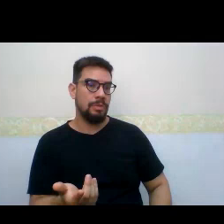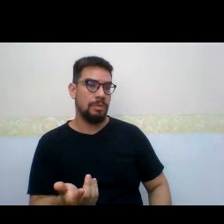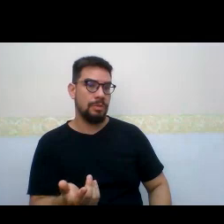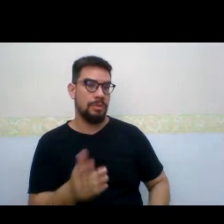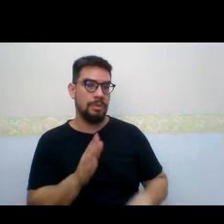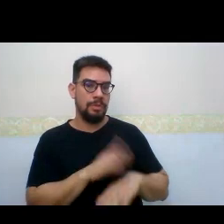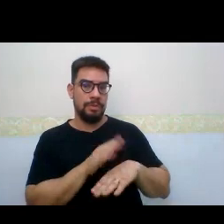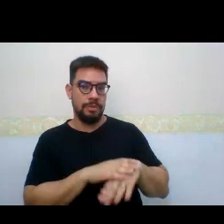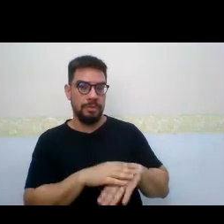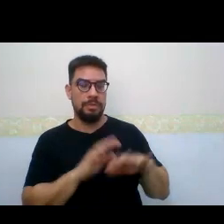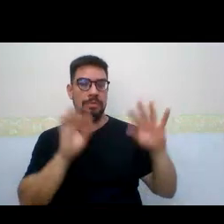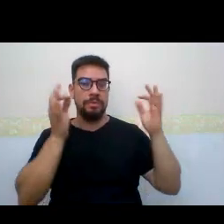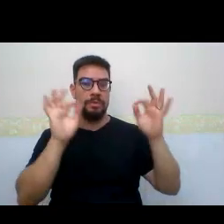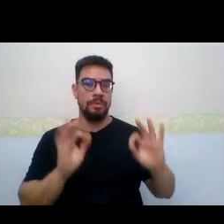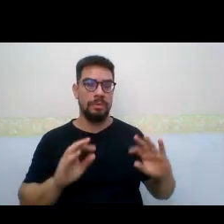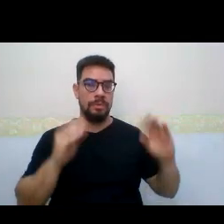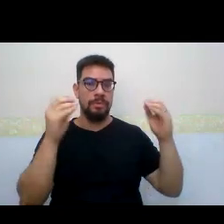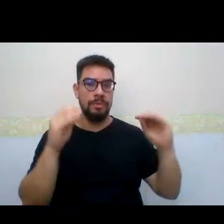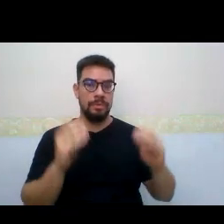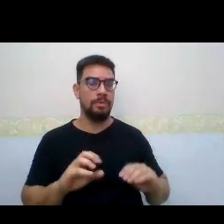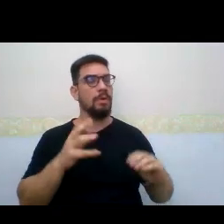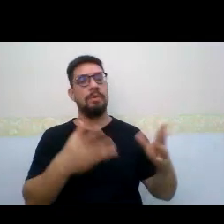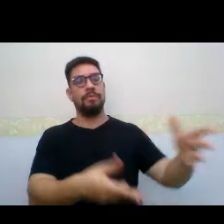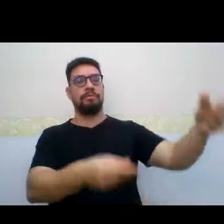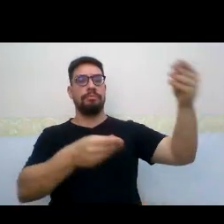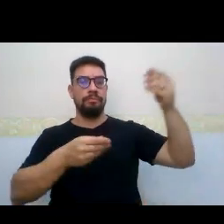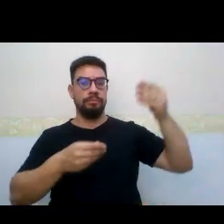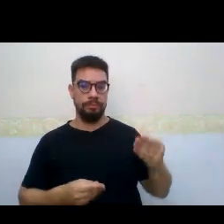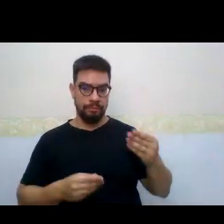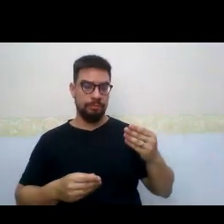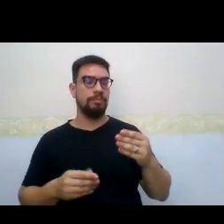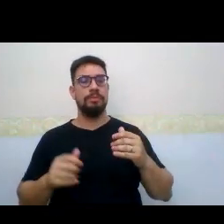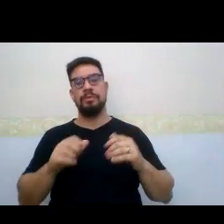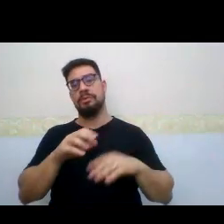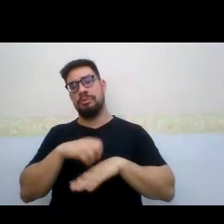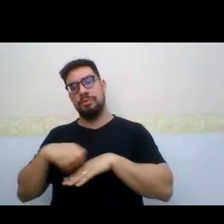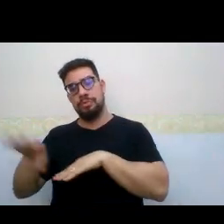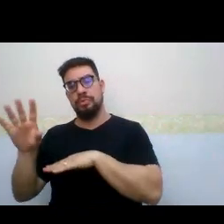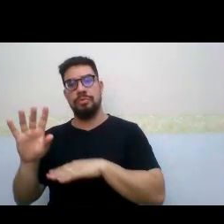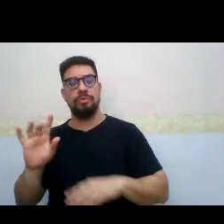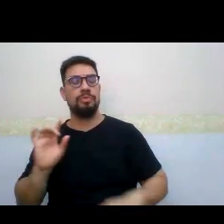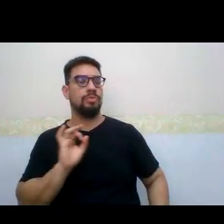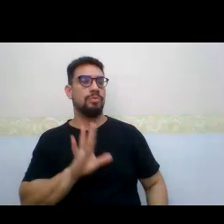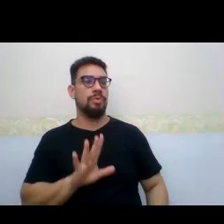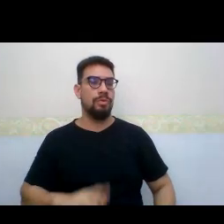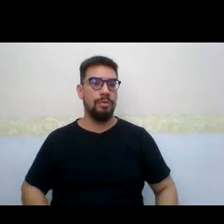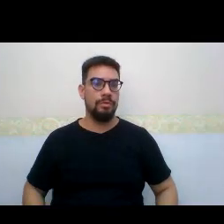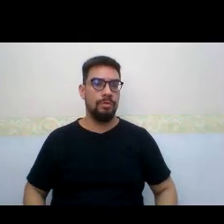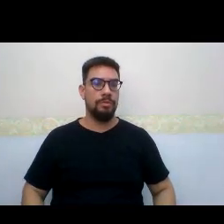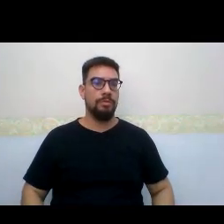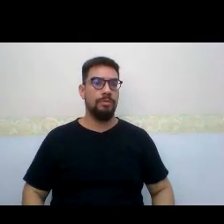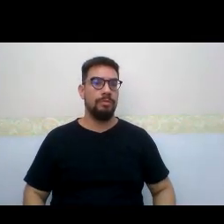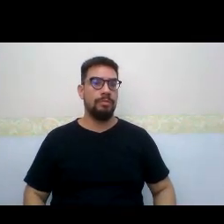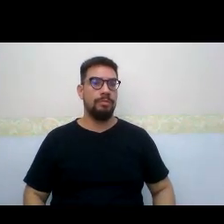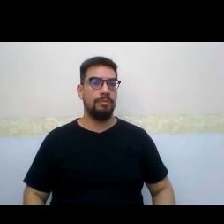autonomia para ditar, ou então ela chegou pronta para você e você apenas reproduz o que está aí, assim, das bibliografia básica.